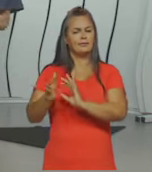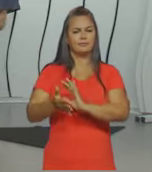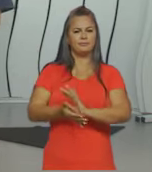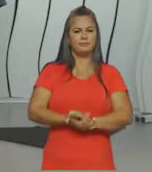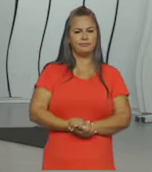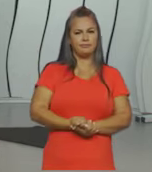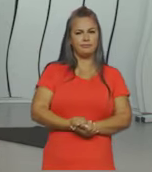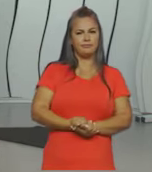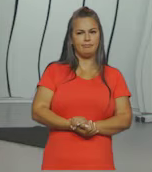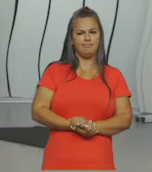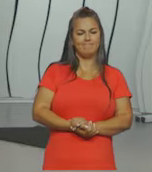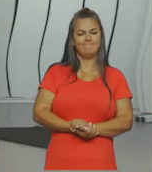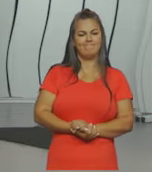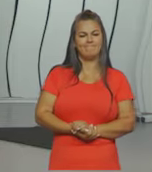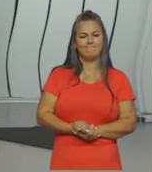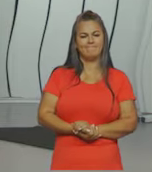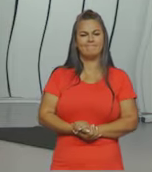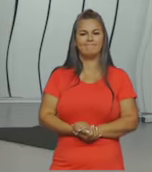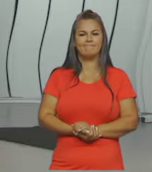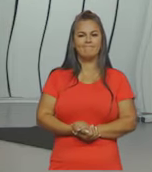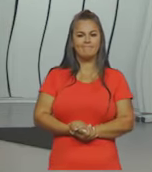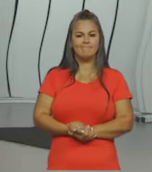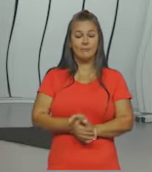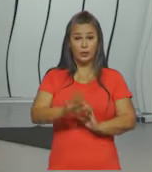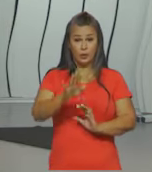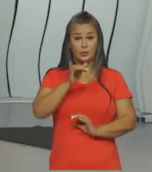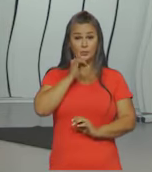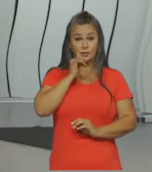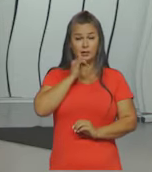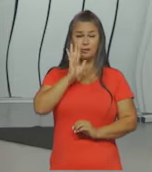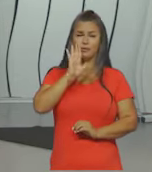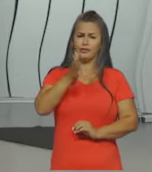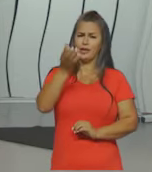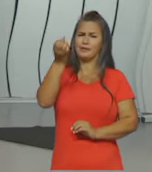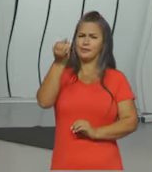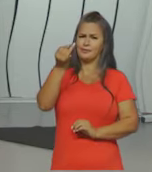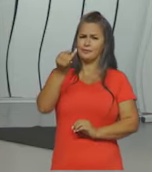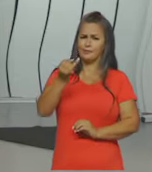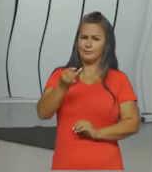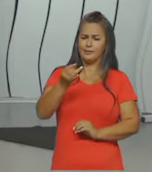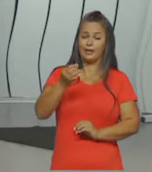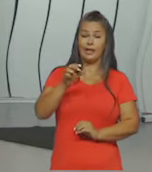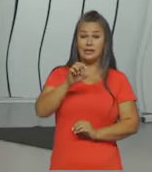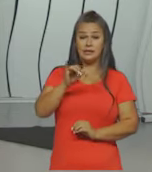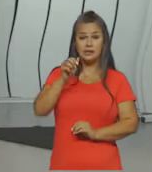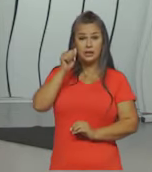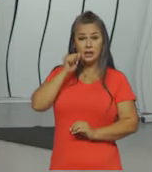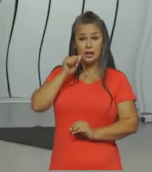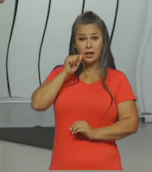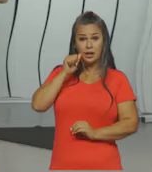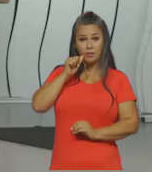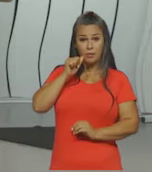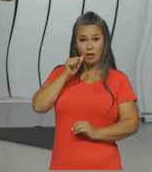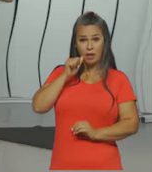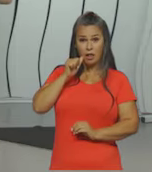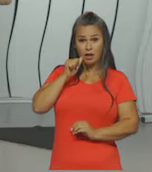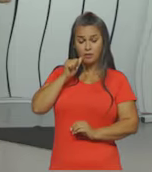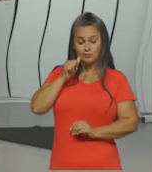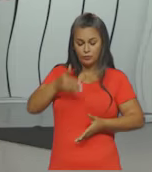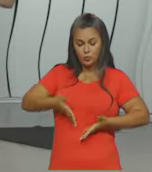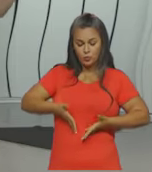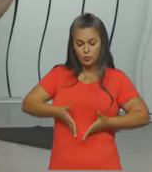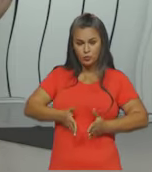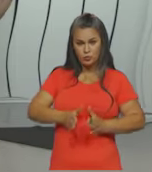A mulher, gente, como eu disse para vocês, ela nasce com muitos óvulos, mas eles vão morrendo, né? Se a gente